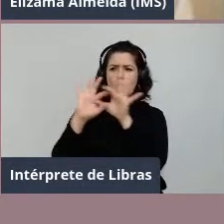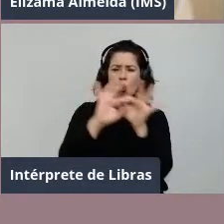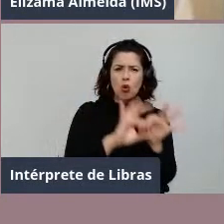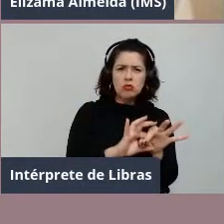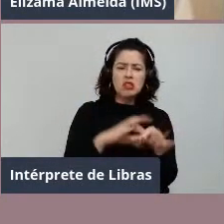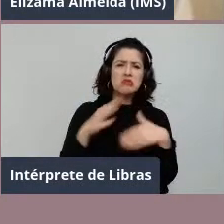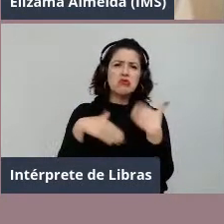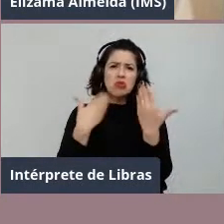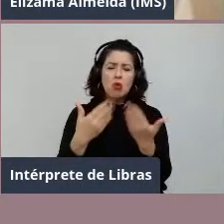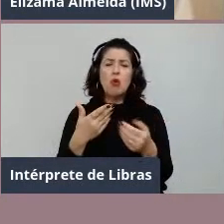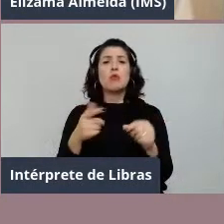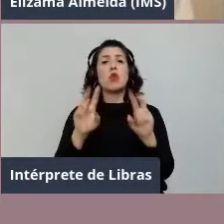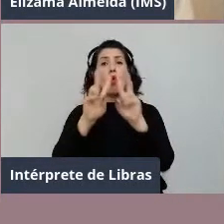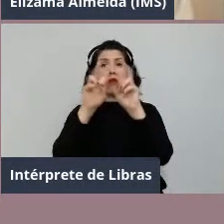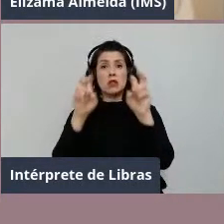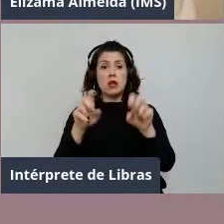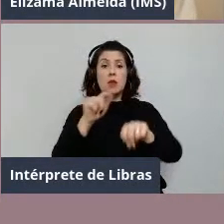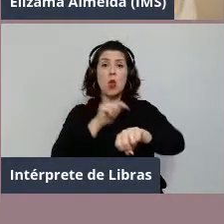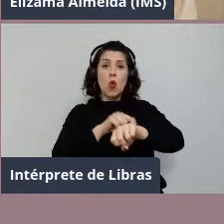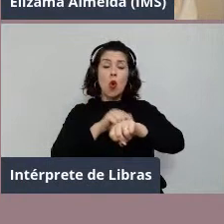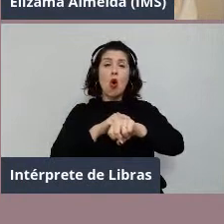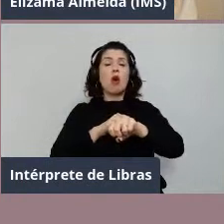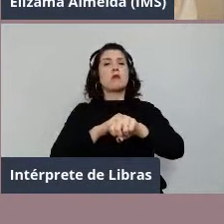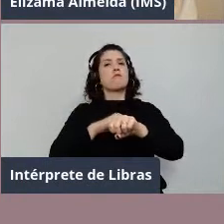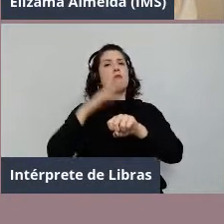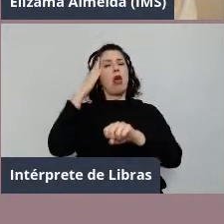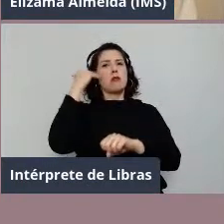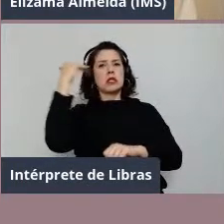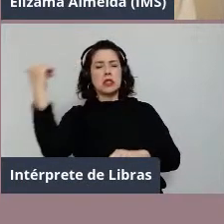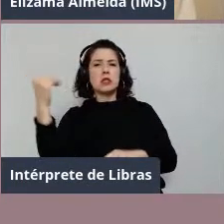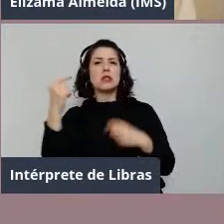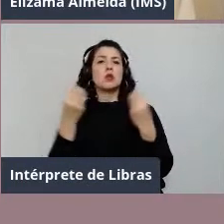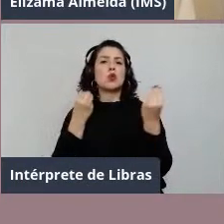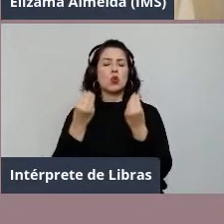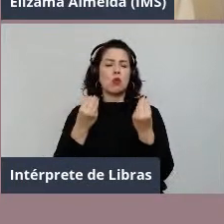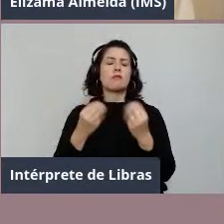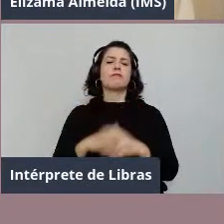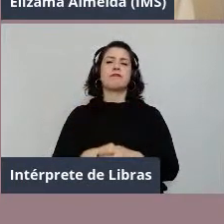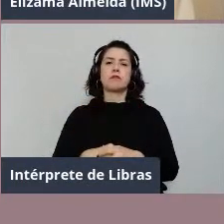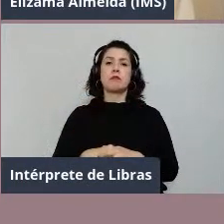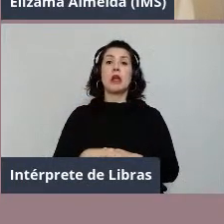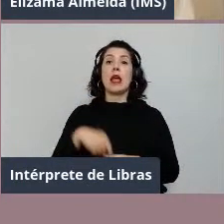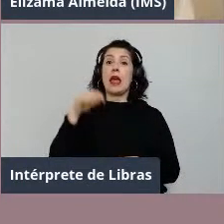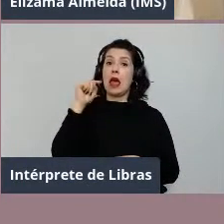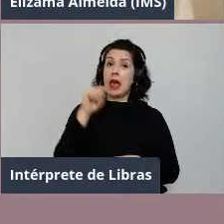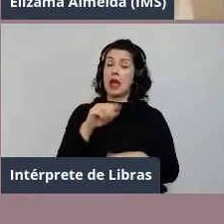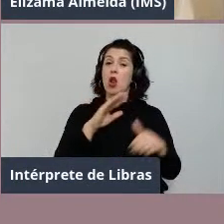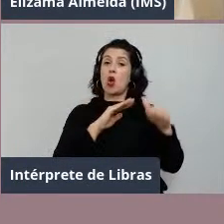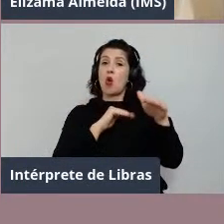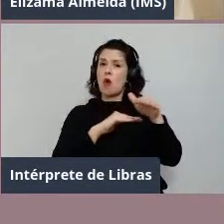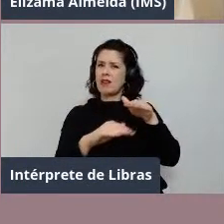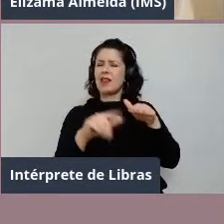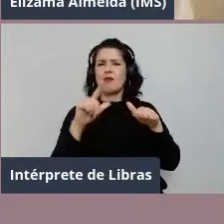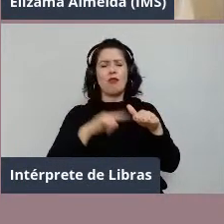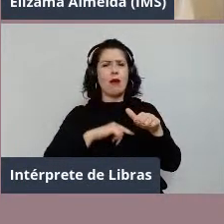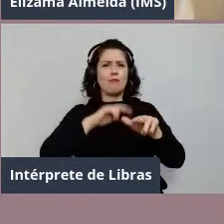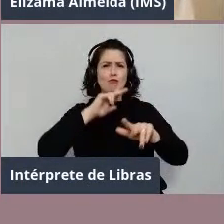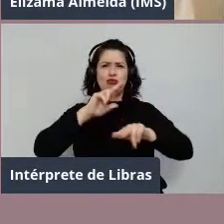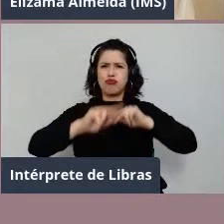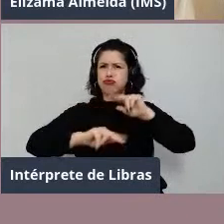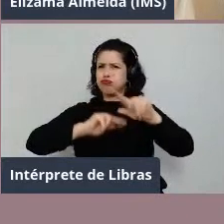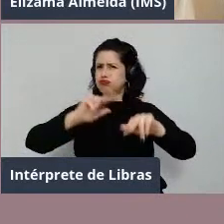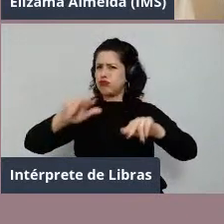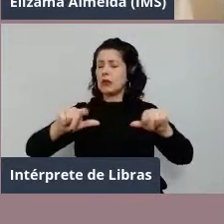Hora da Estrela estão inseridos. Então, o arquivo da Clarice é um arquivo plural, digamos assim,